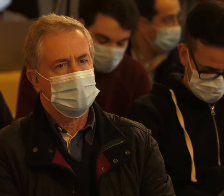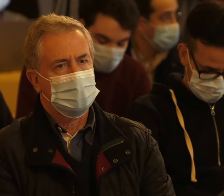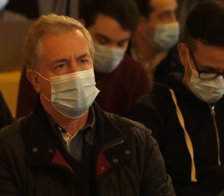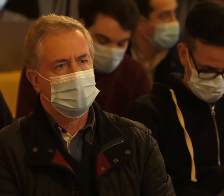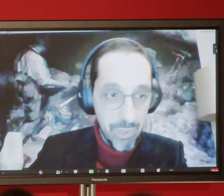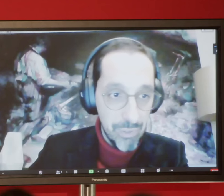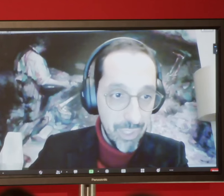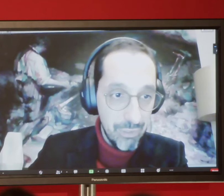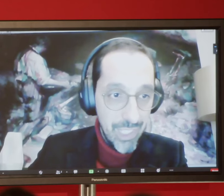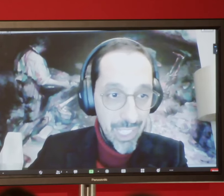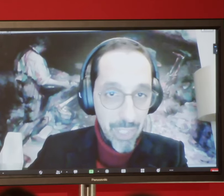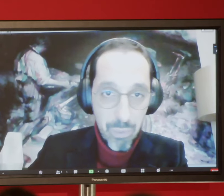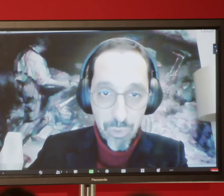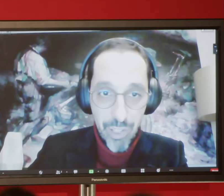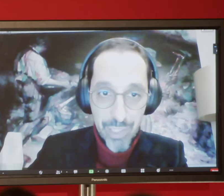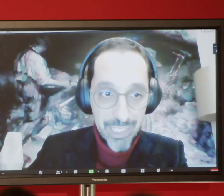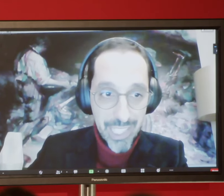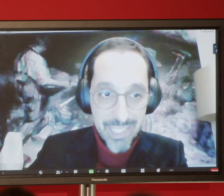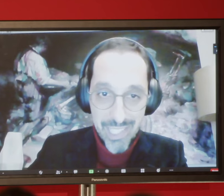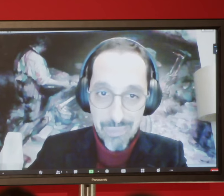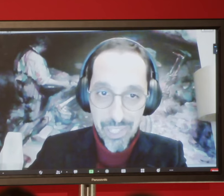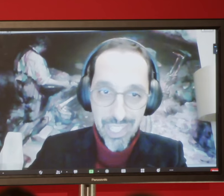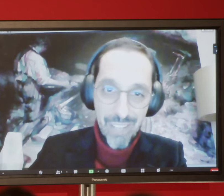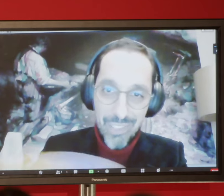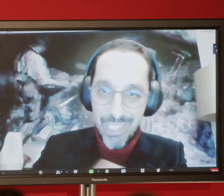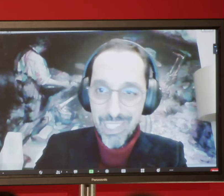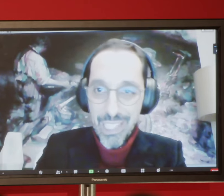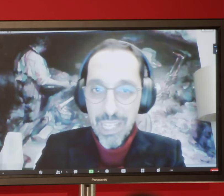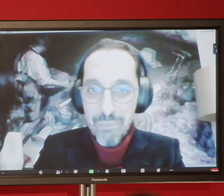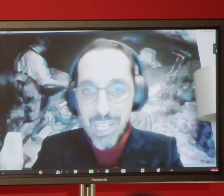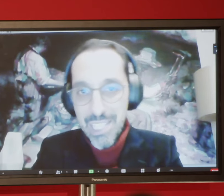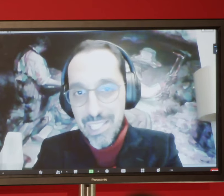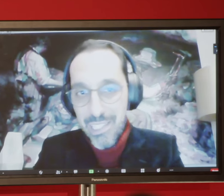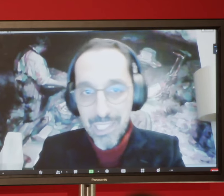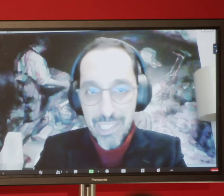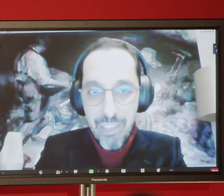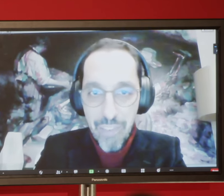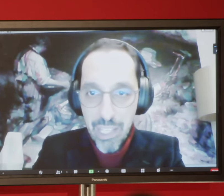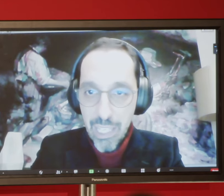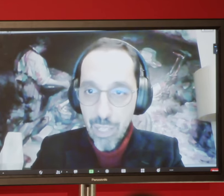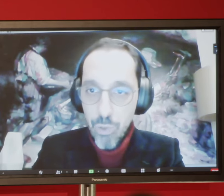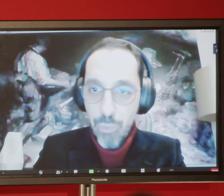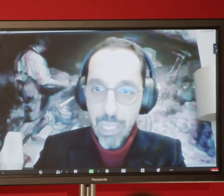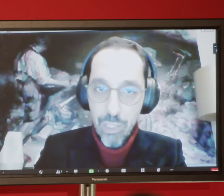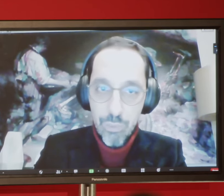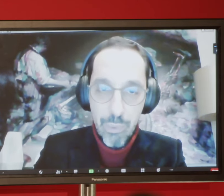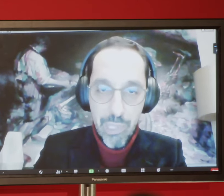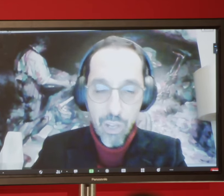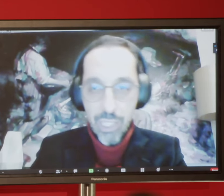todos os cidadãos. Portanto, não é pelo facto de alguém ser magistrado que merece, enfim,